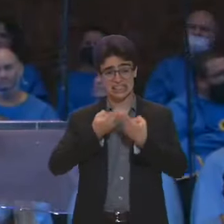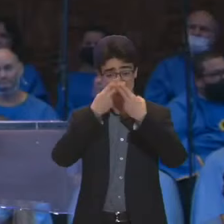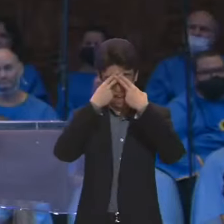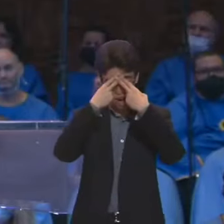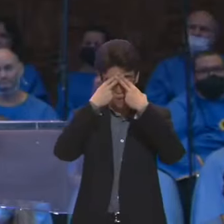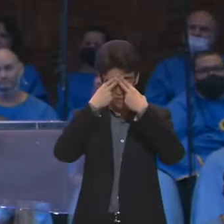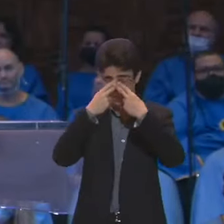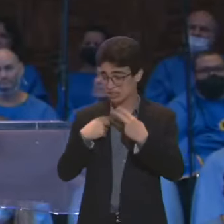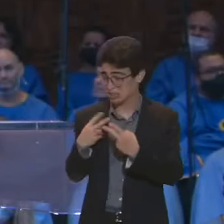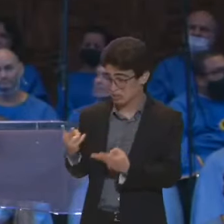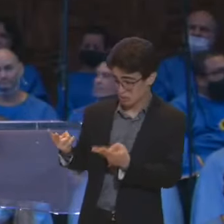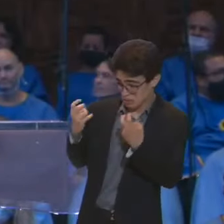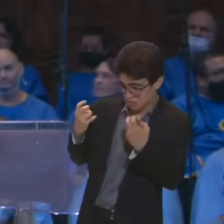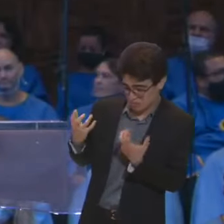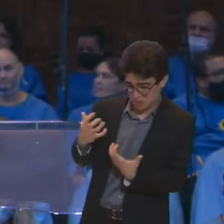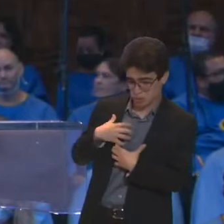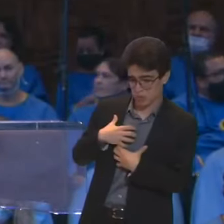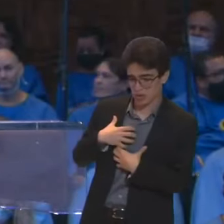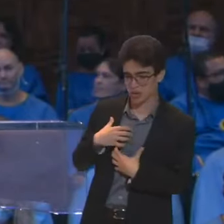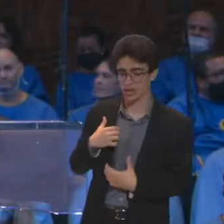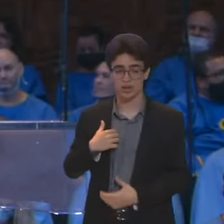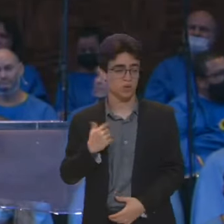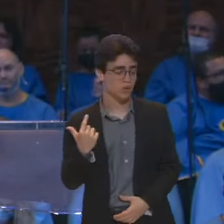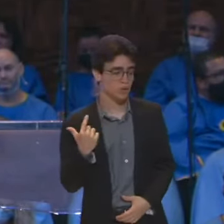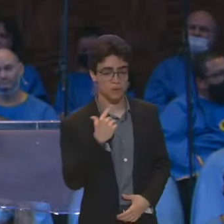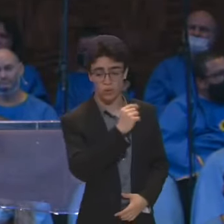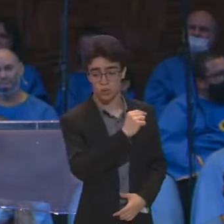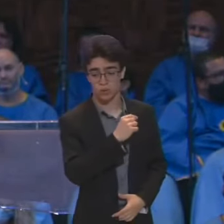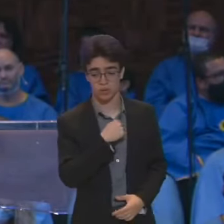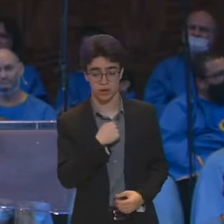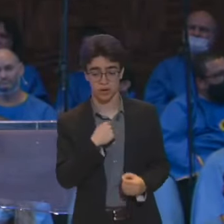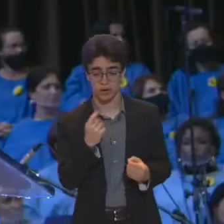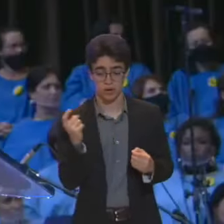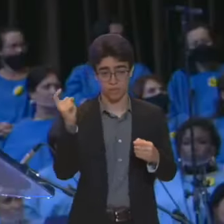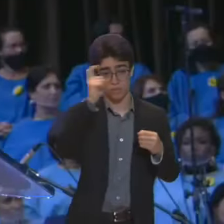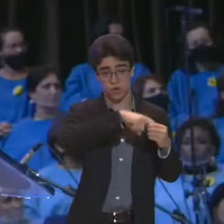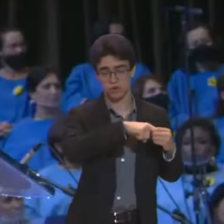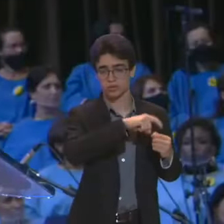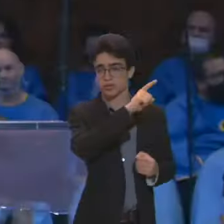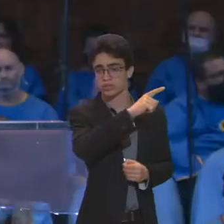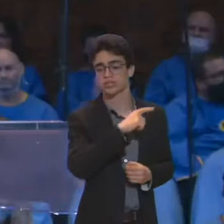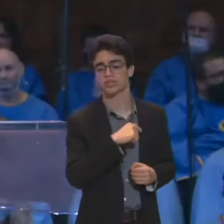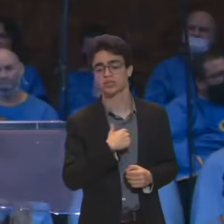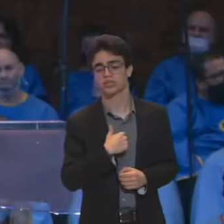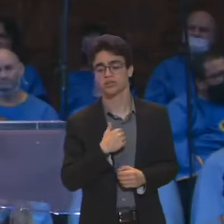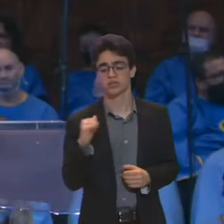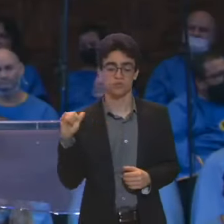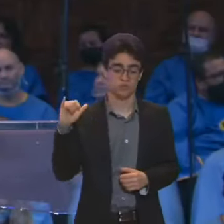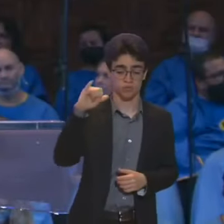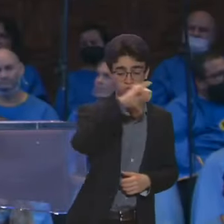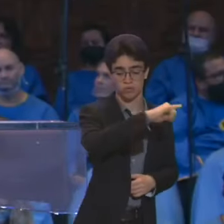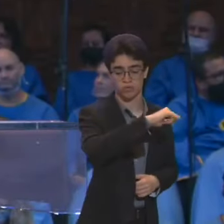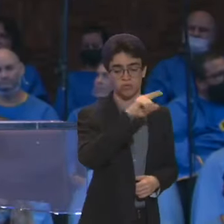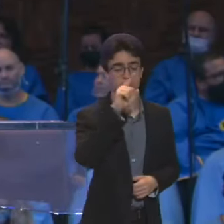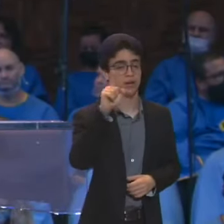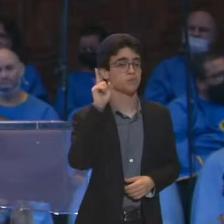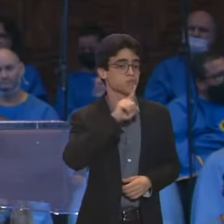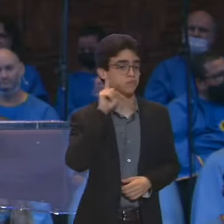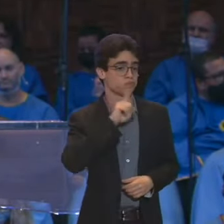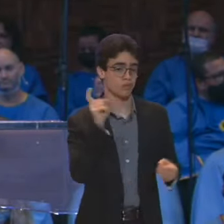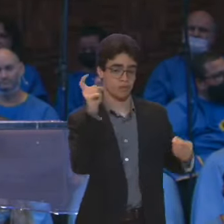ver uma situação assim que, quando eu voltei, saí de lá e voltei a Budapeste e pegar o avião para voltar aos Estados